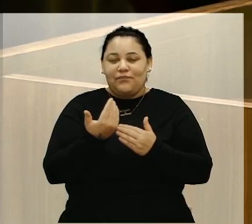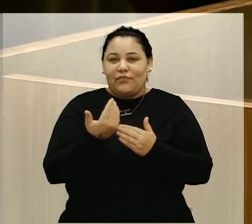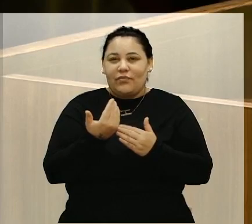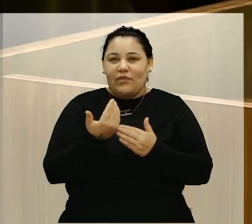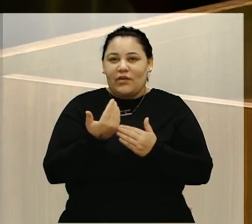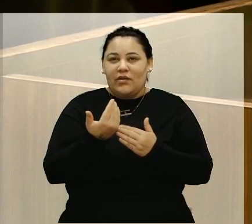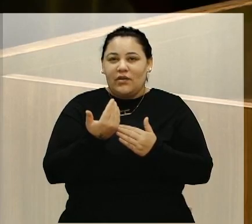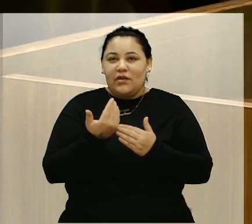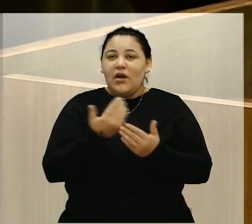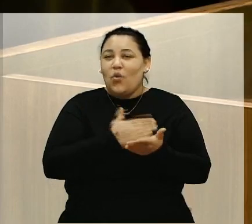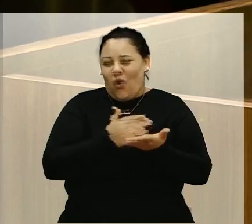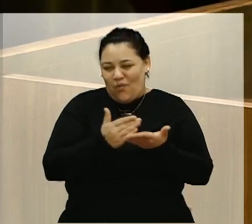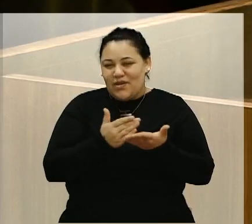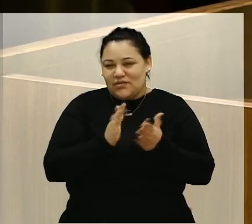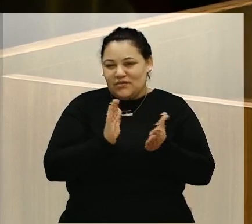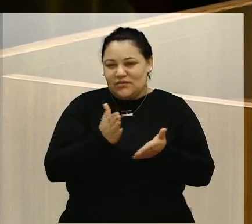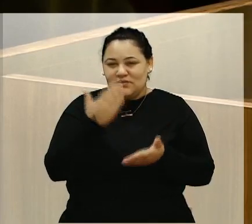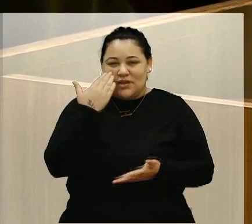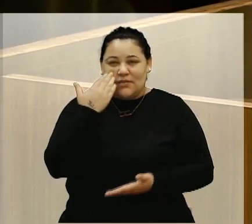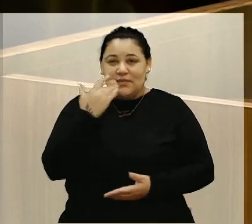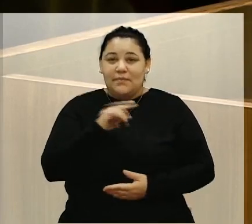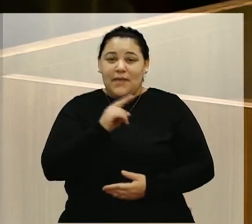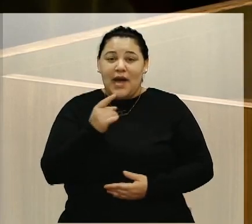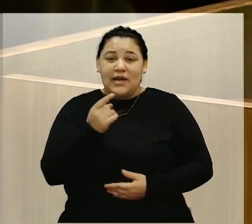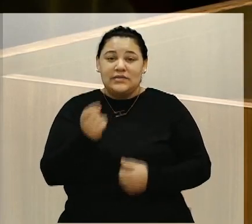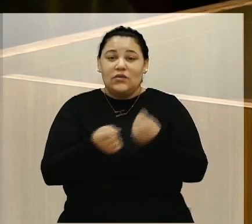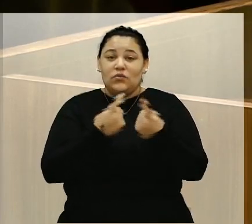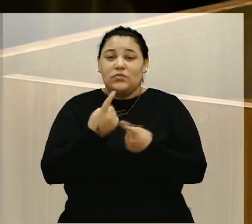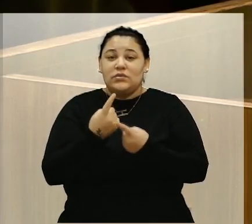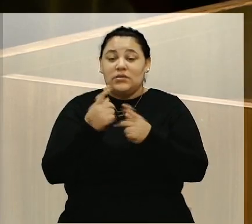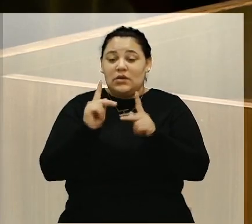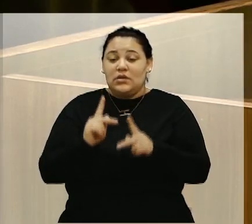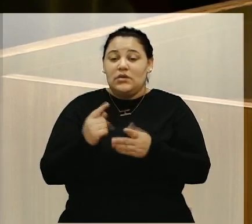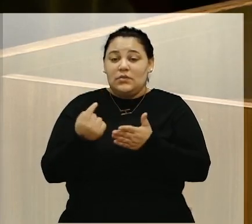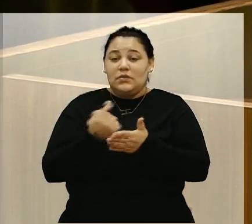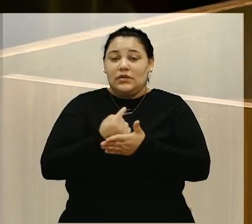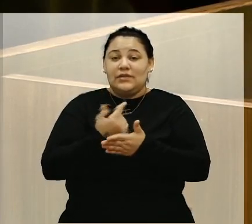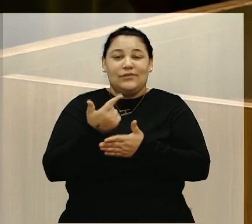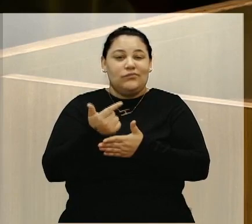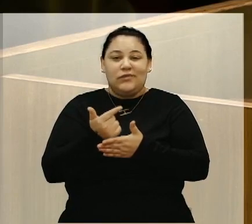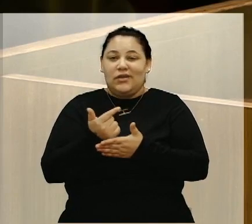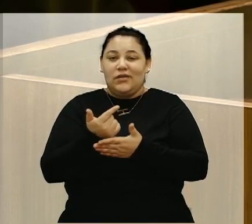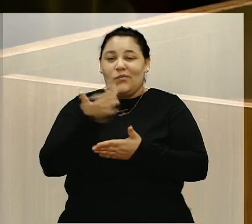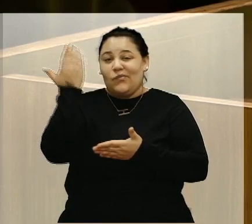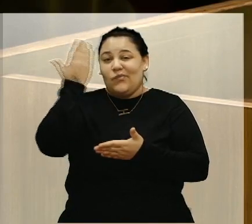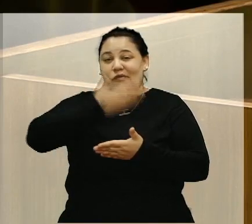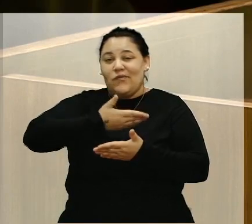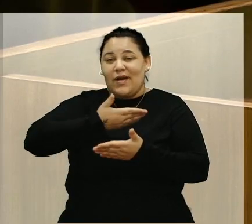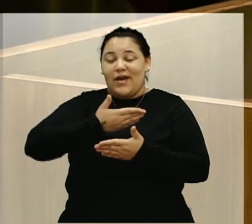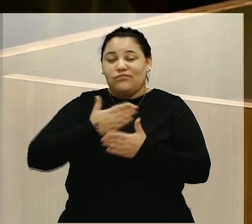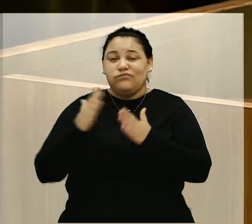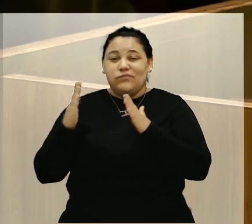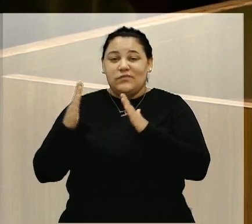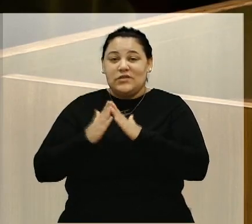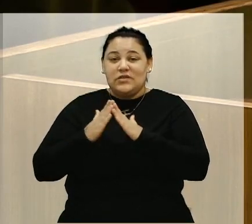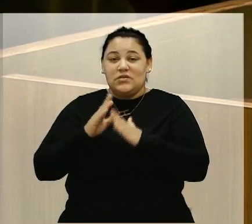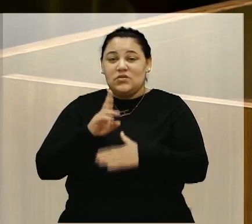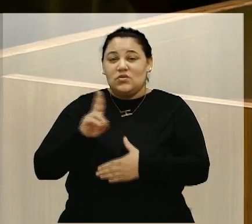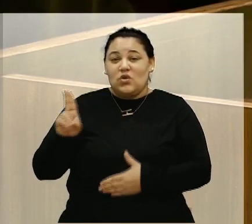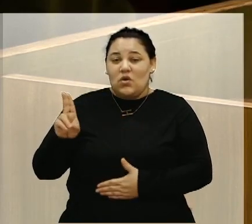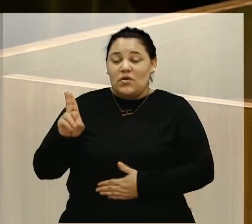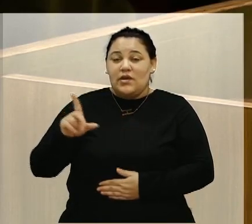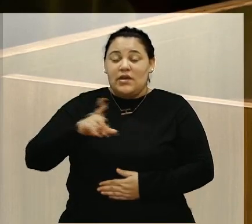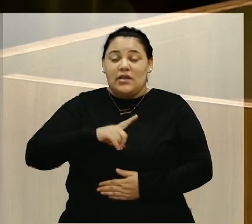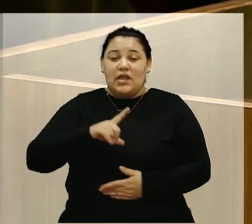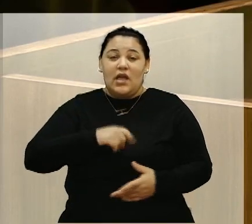que colocaram que não tem o comprovante de residência no seu nome, e também tem algumas situações